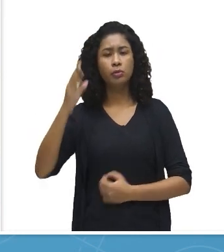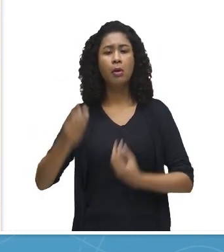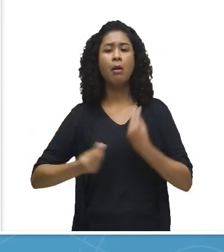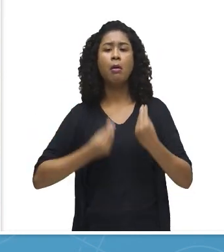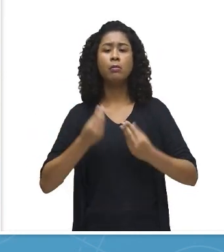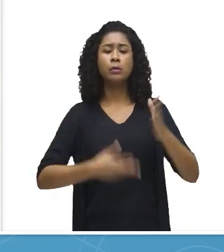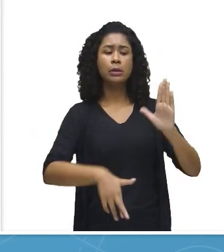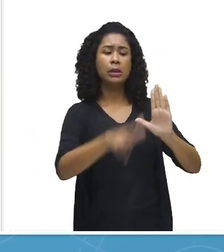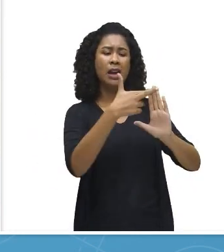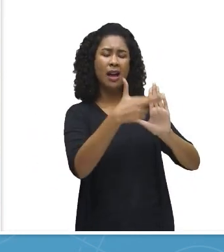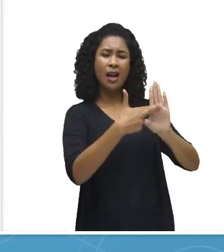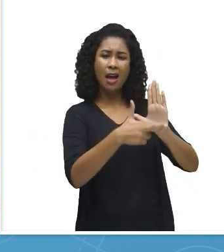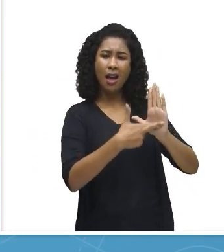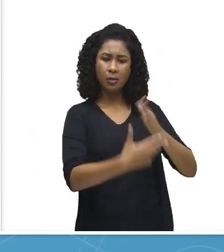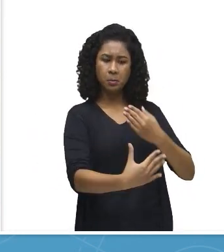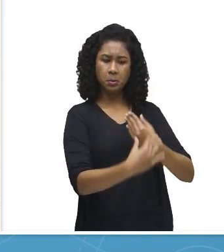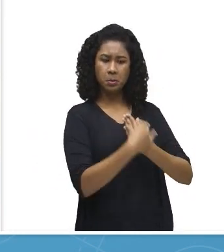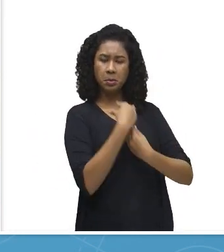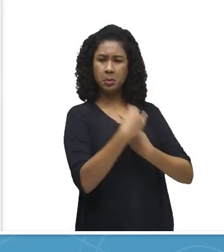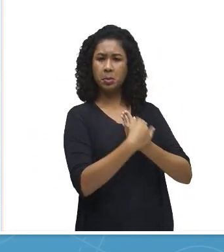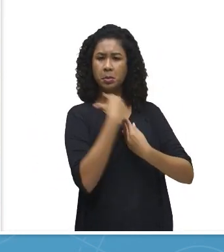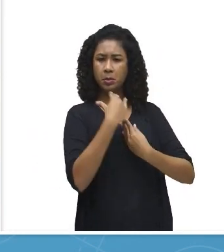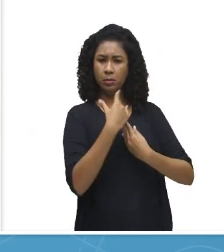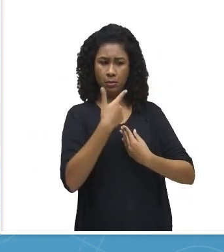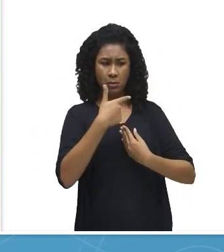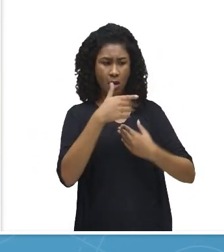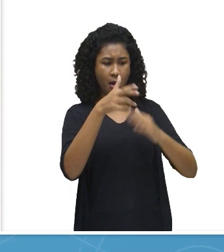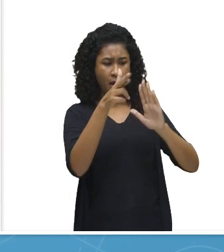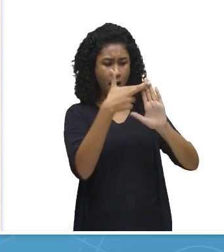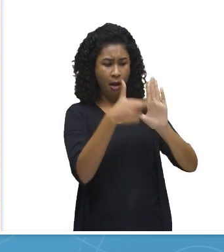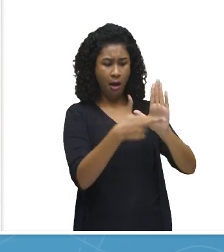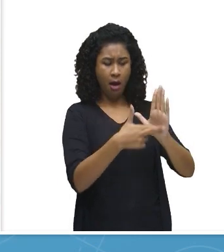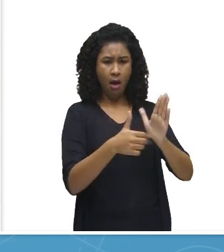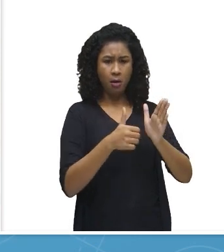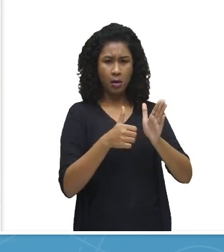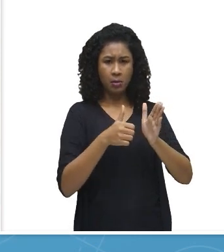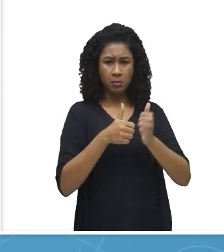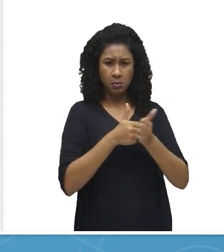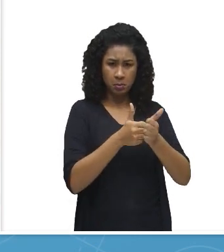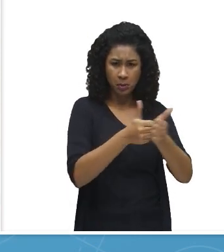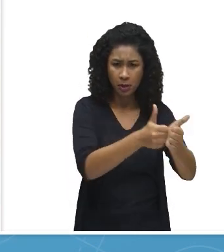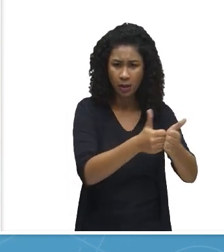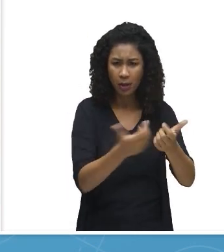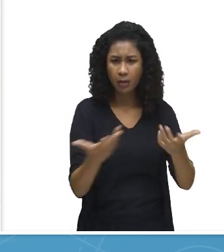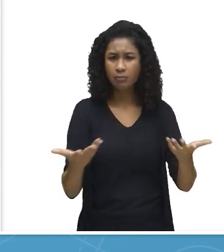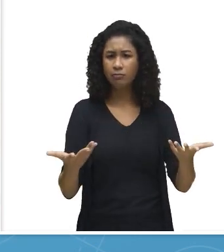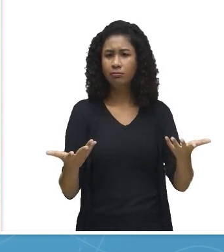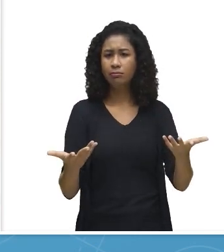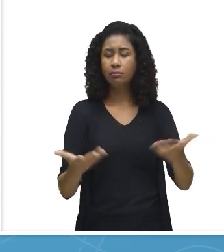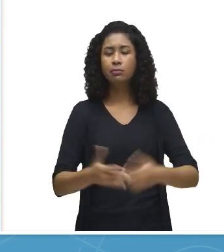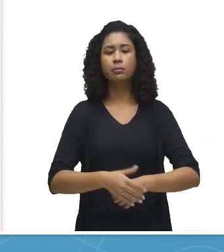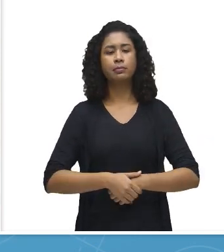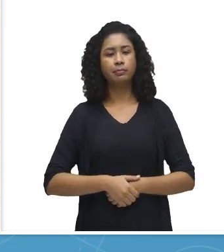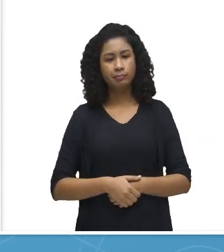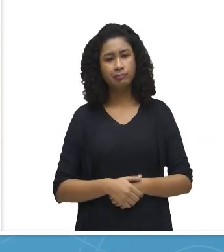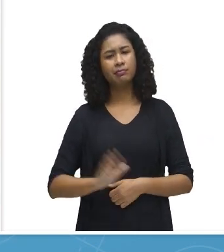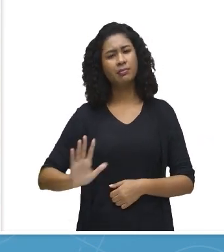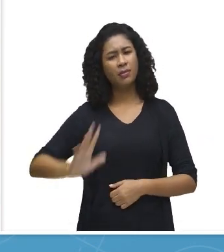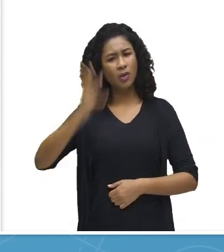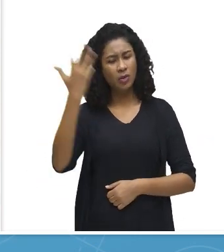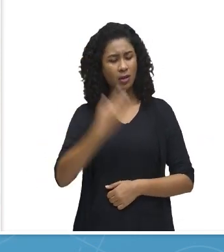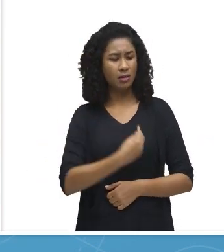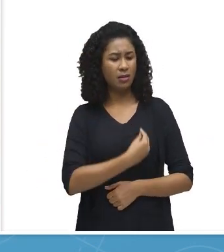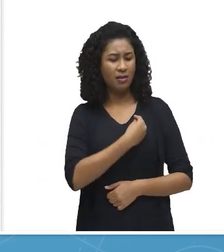E aqui é muito interessante quando a gente olha para essa cartela, porque muitas das vezes a nossa vida ela é feita